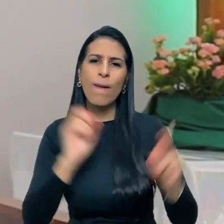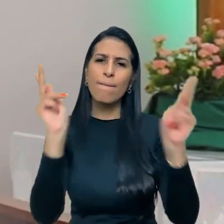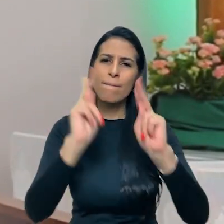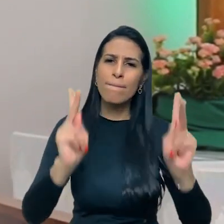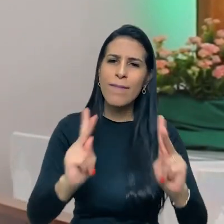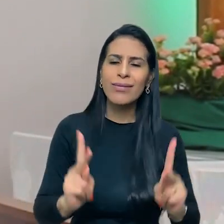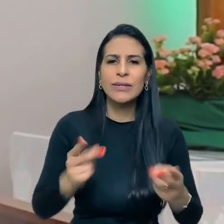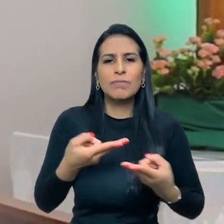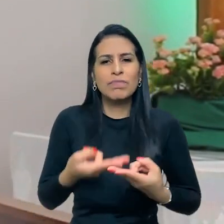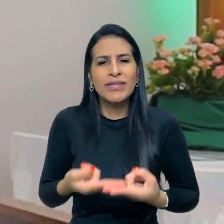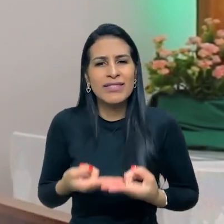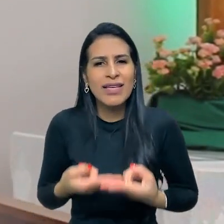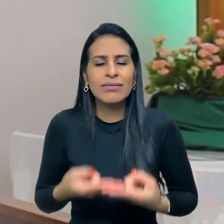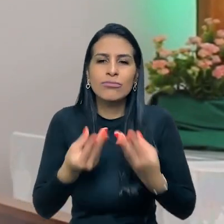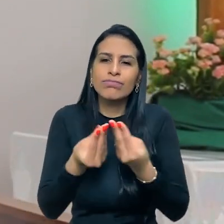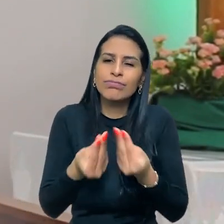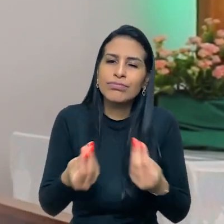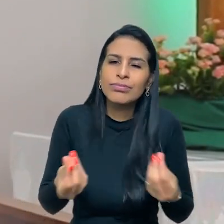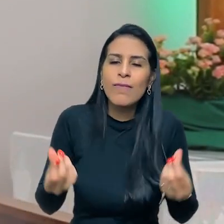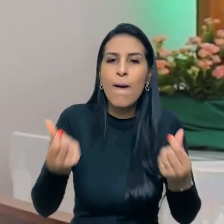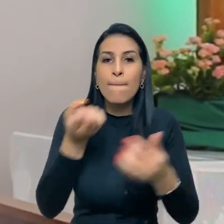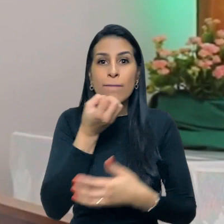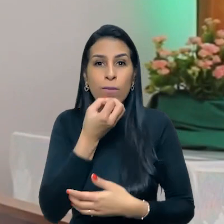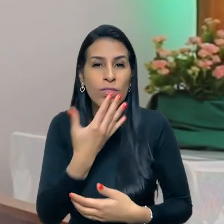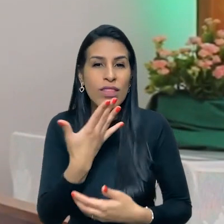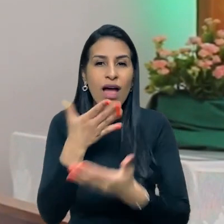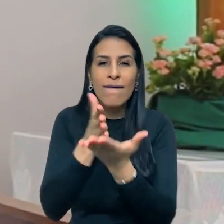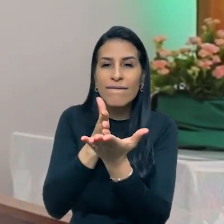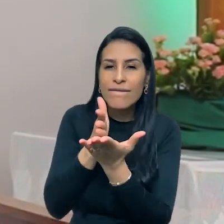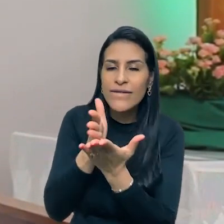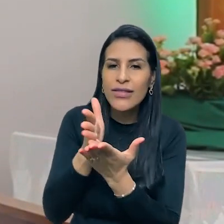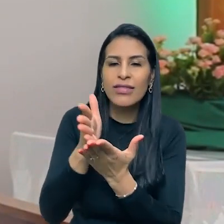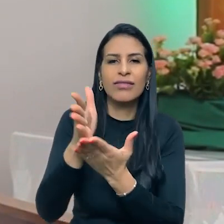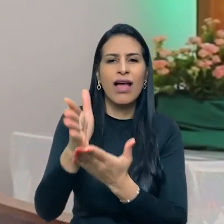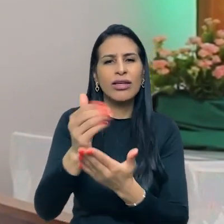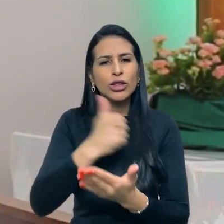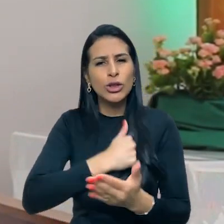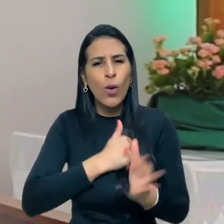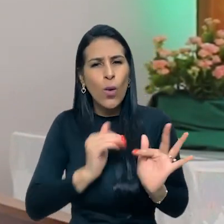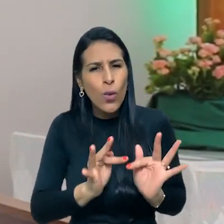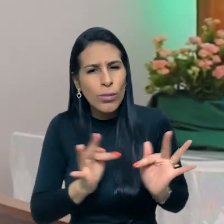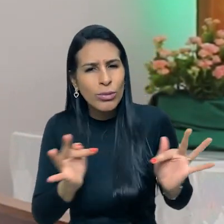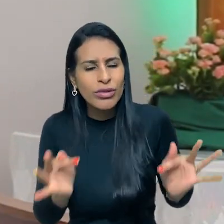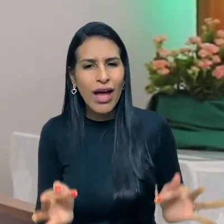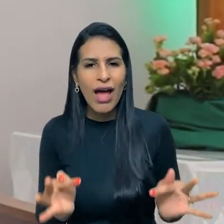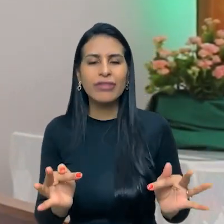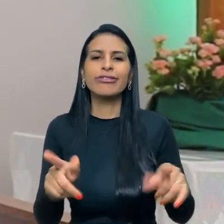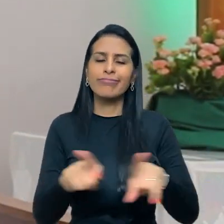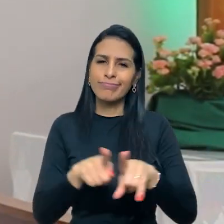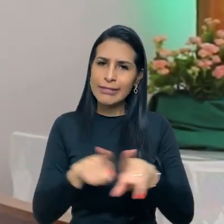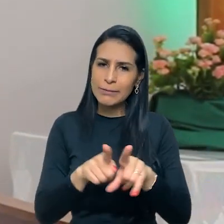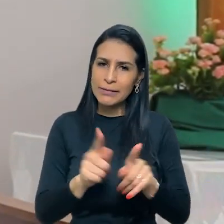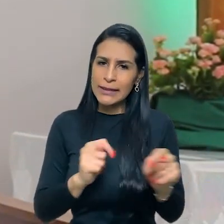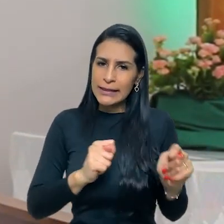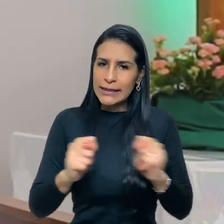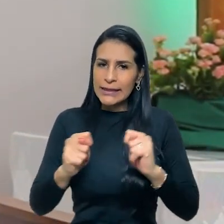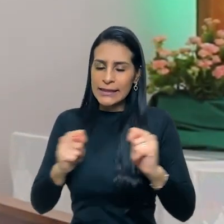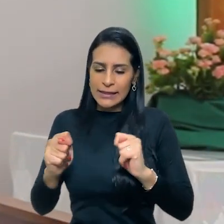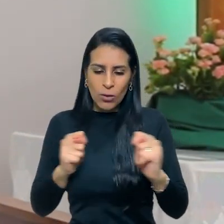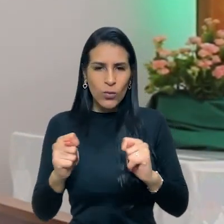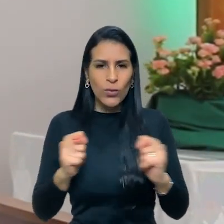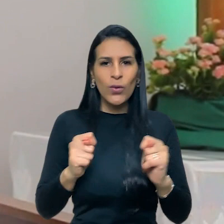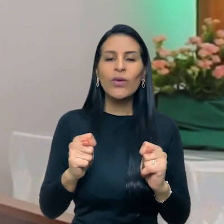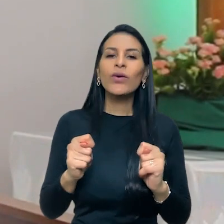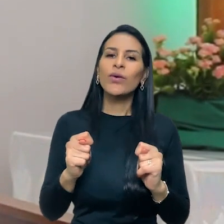a paciência, a delicadeza, a bondade, a fidelidade, a humildade e o